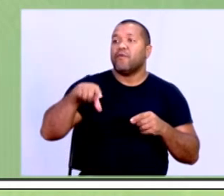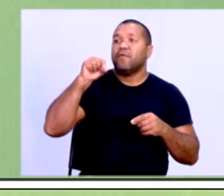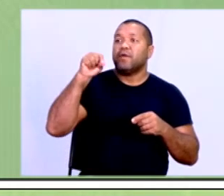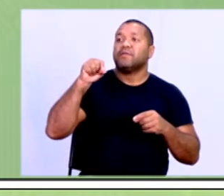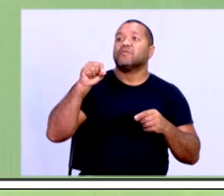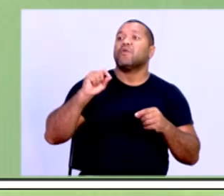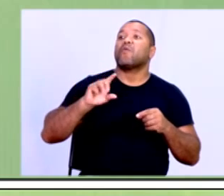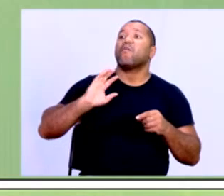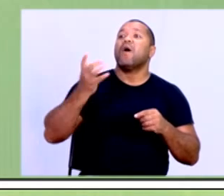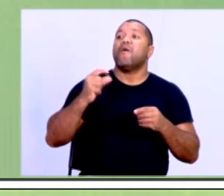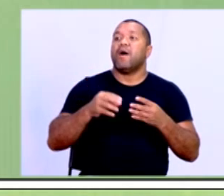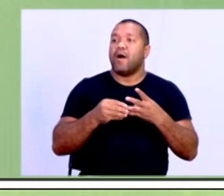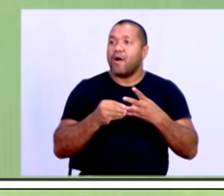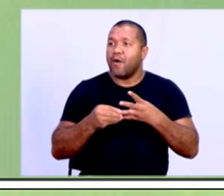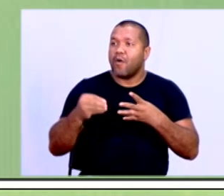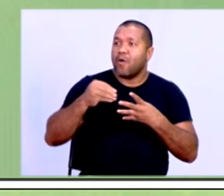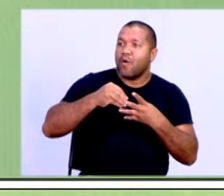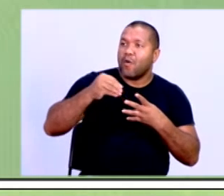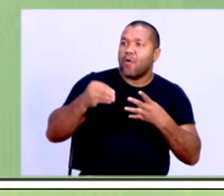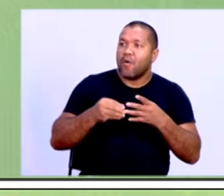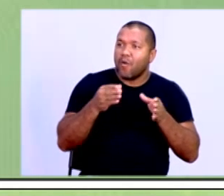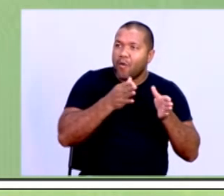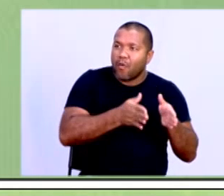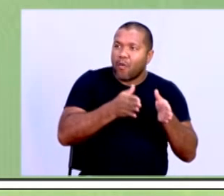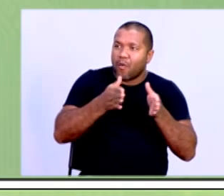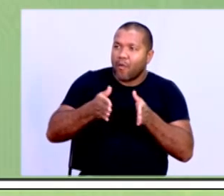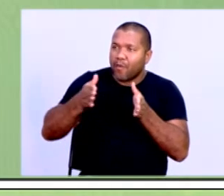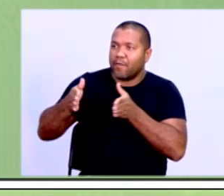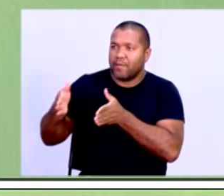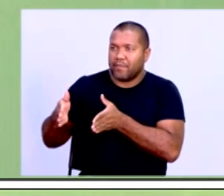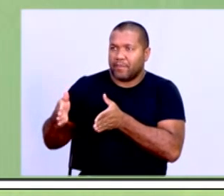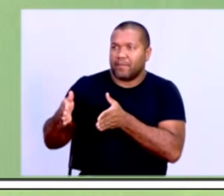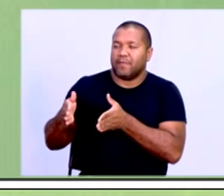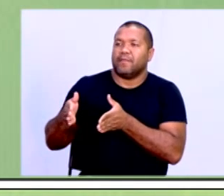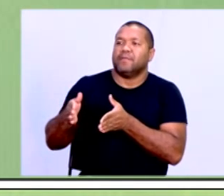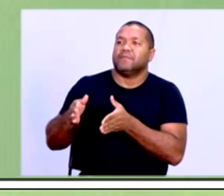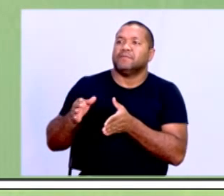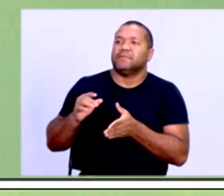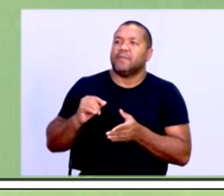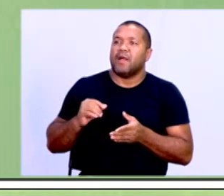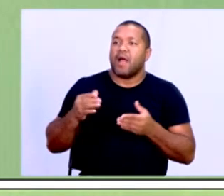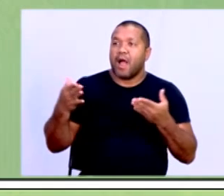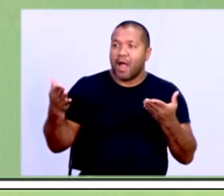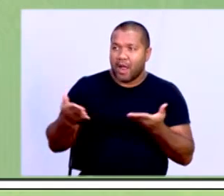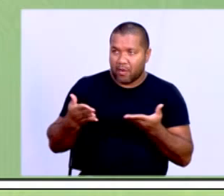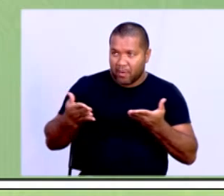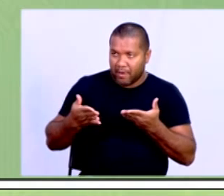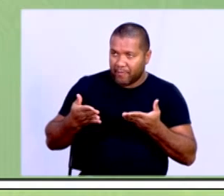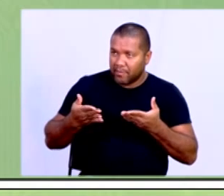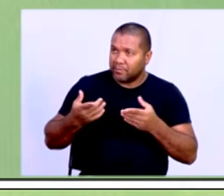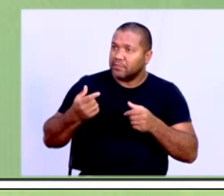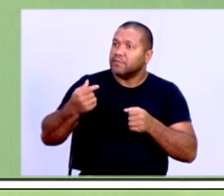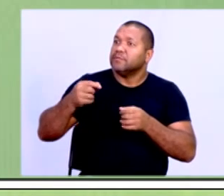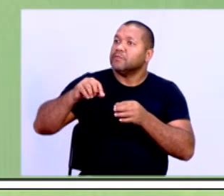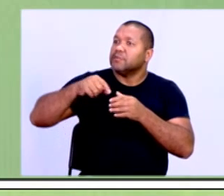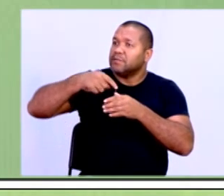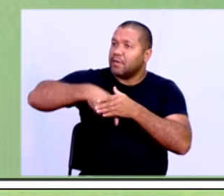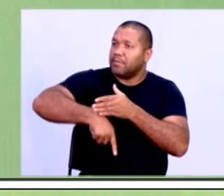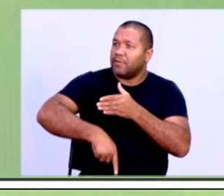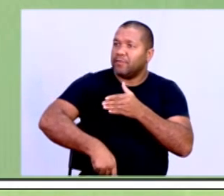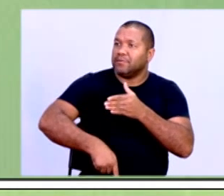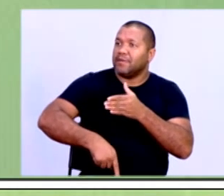a ordem que elas vão executar. Agora eles vão detalhar mais ainda o